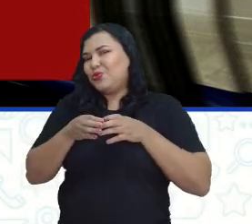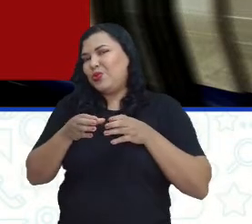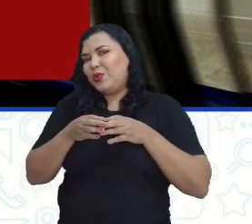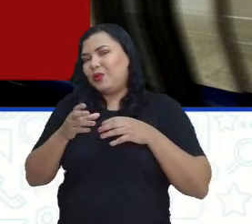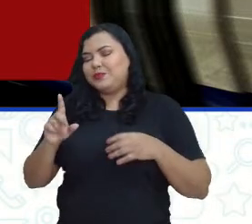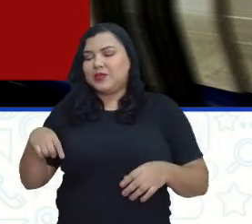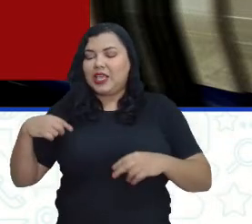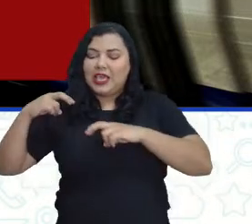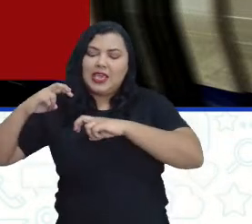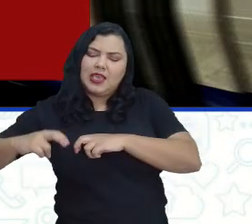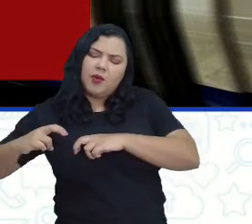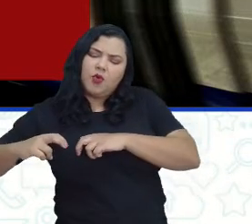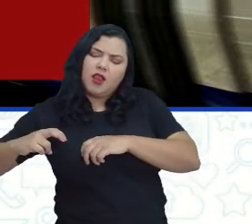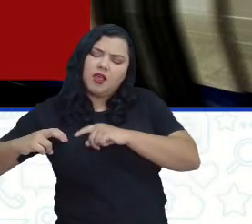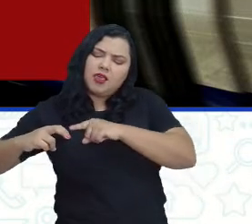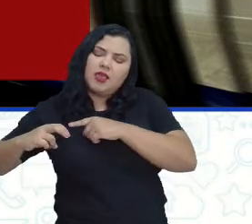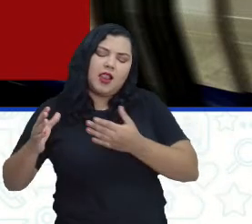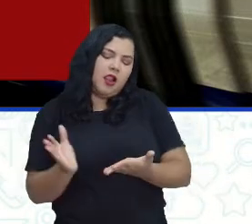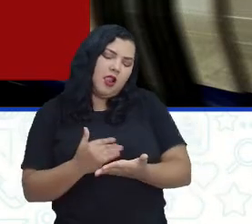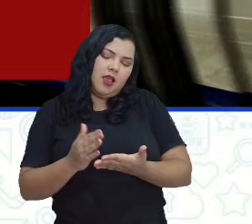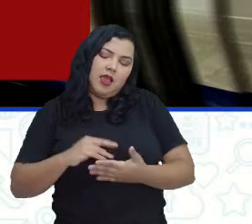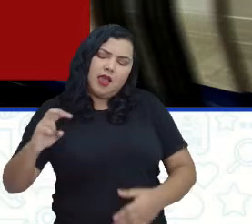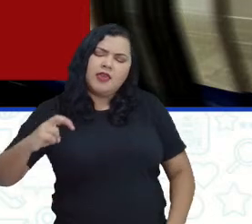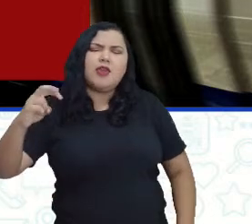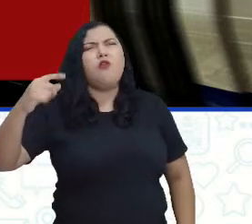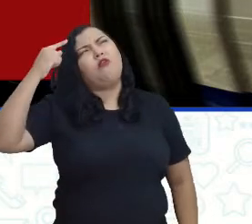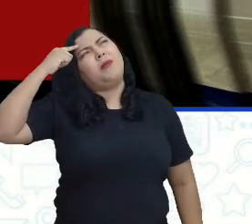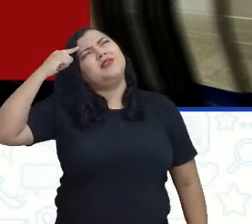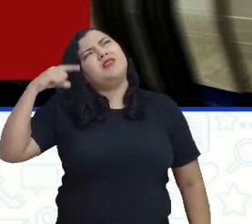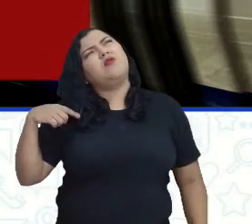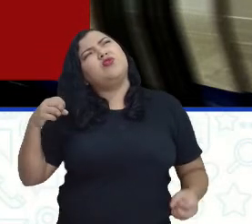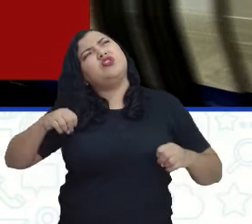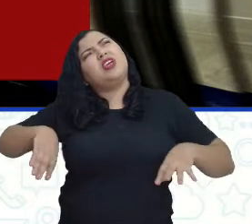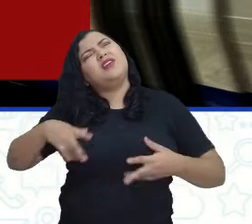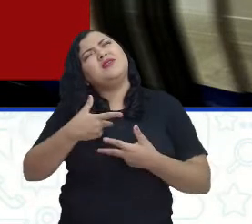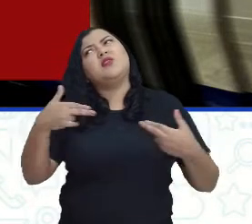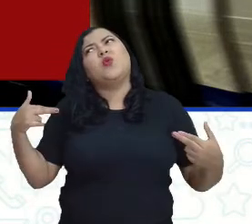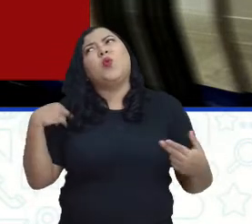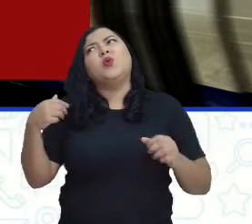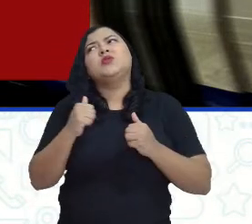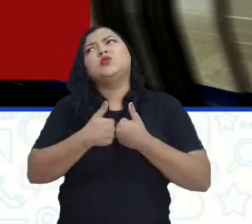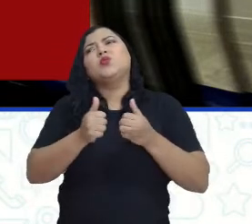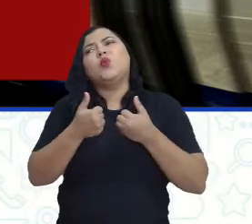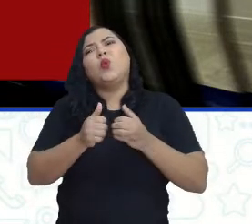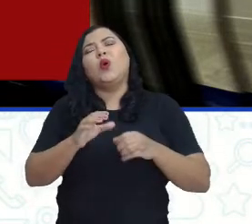esqueci algo no ônibus. Talvez a sombrinha, talvez um nó no peito.